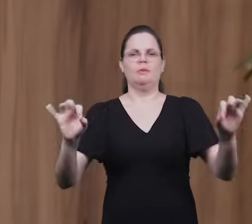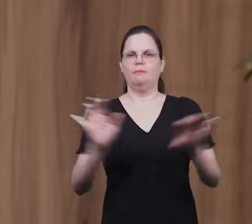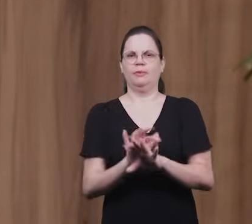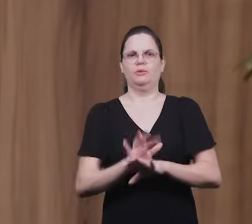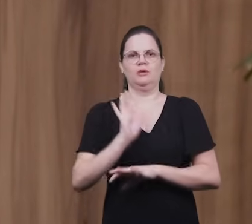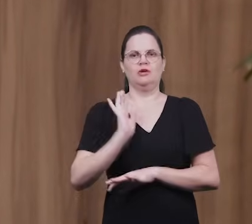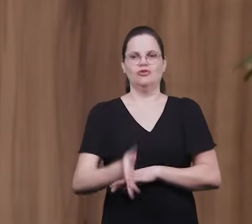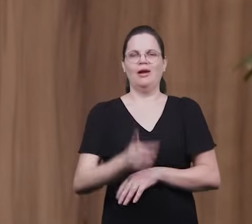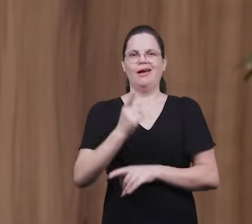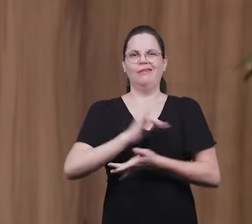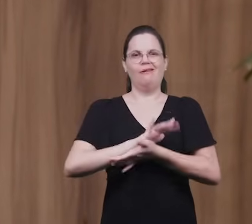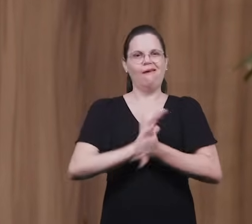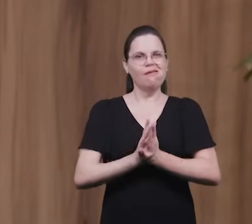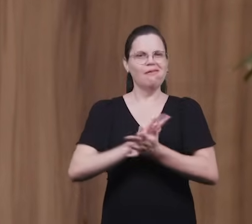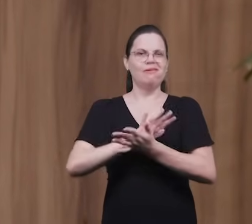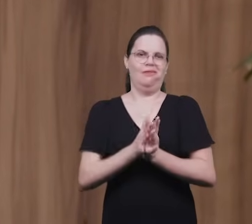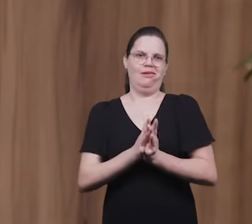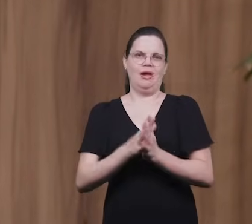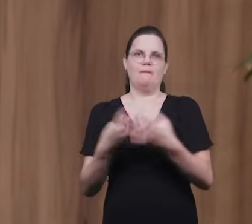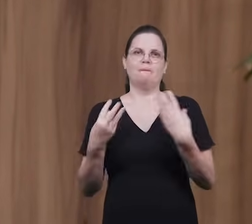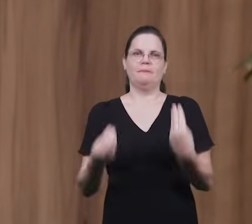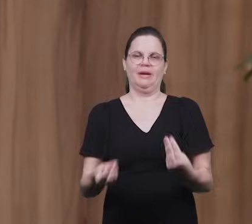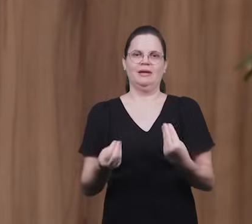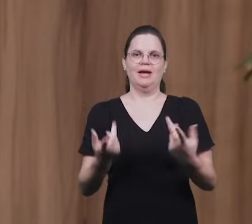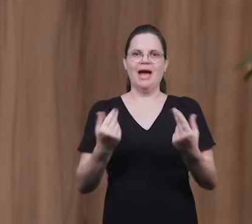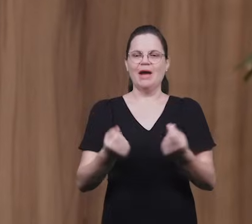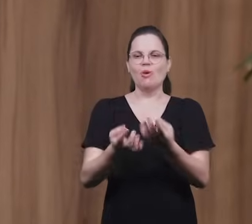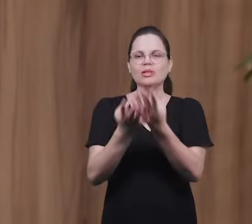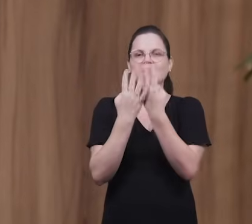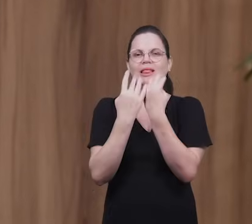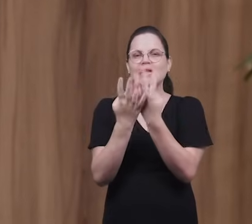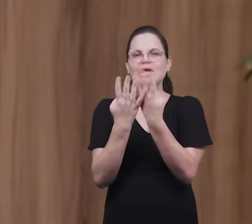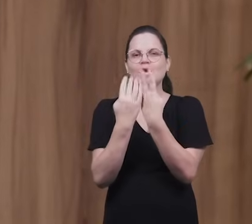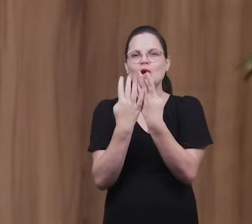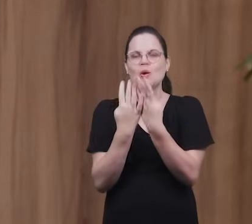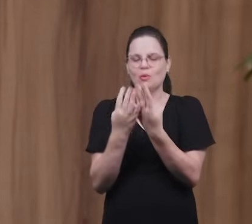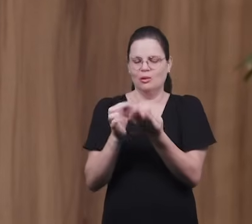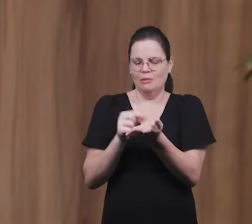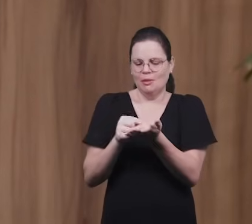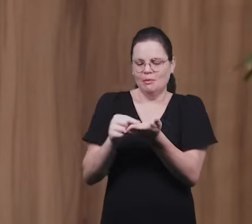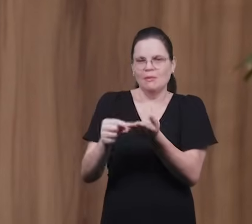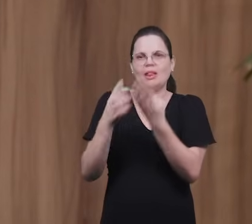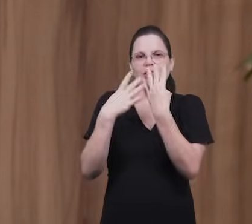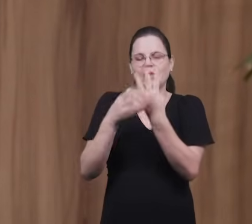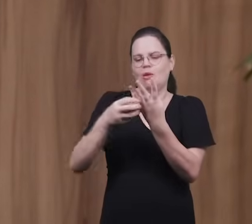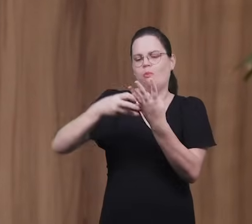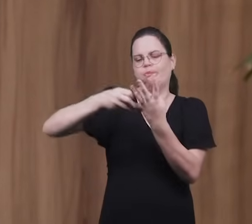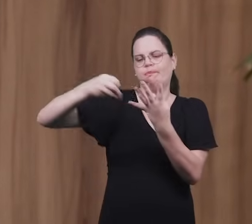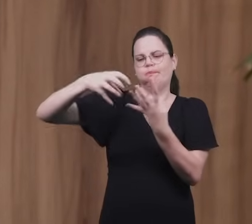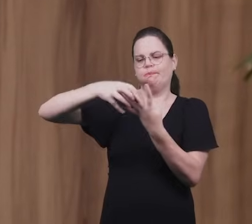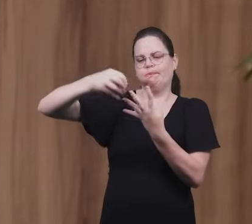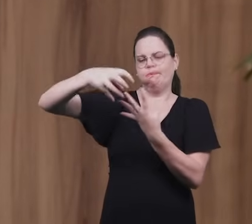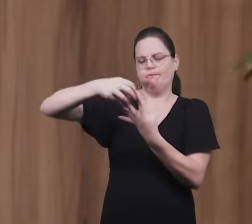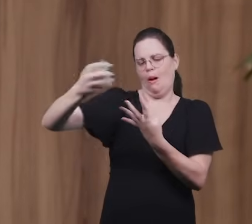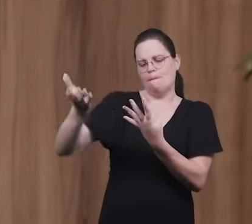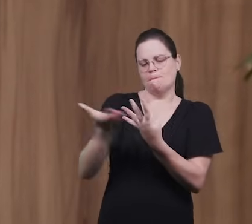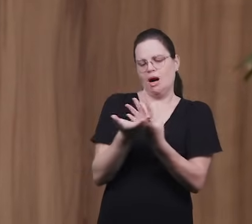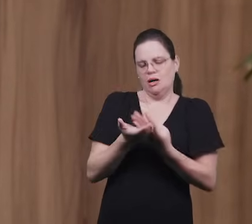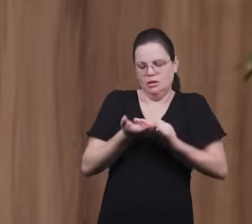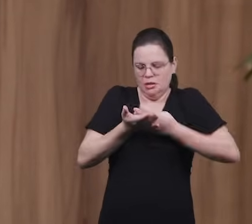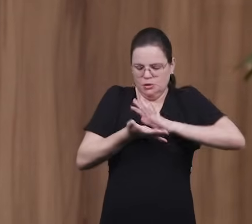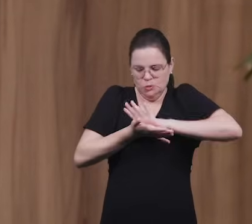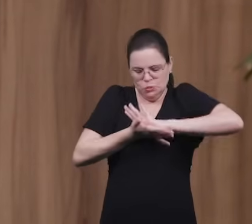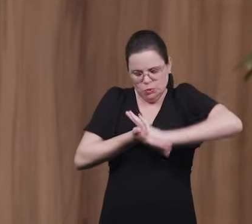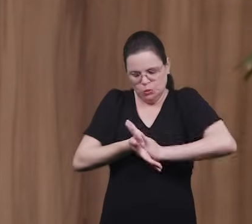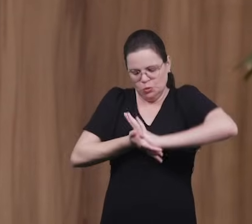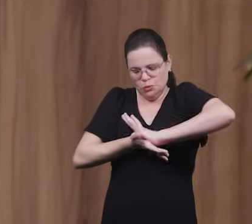trigo ia ser moído para produzir o pão. Ou seja, no sofrimento daquela igreja, quando os servos de Deus